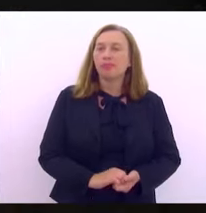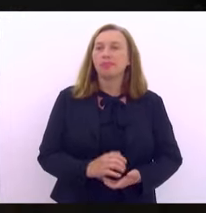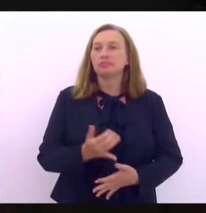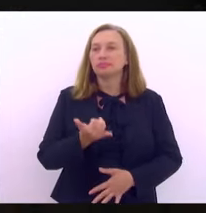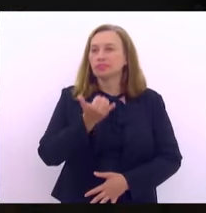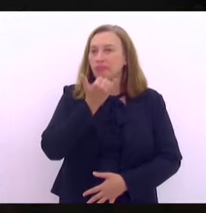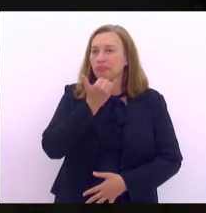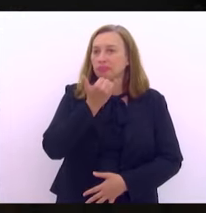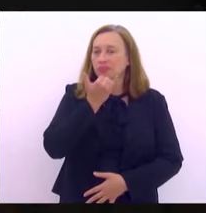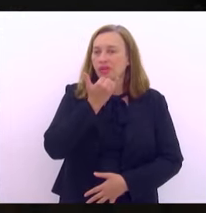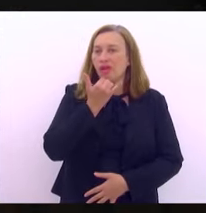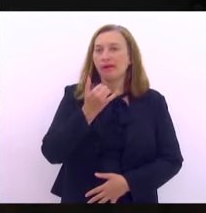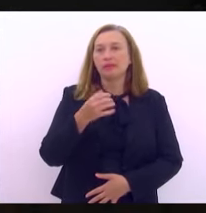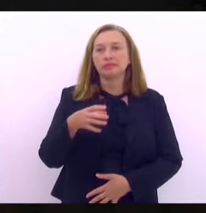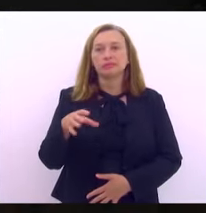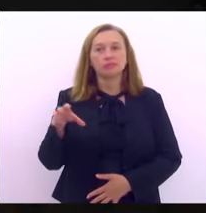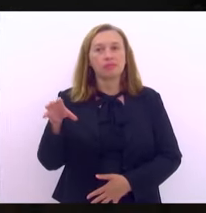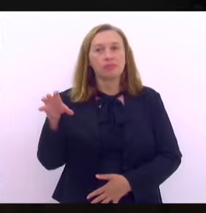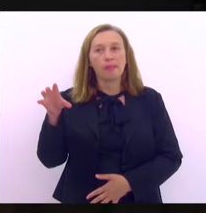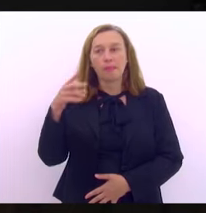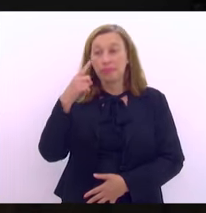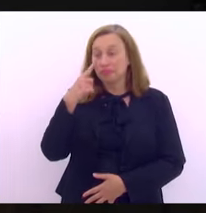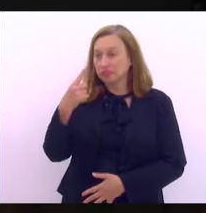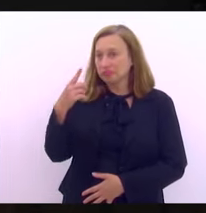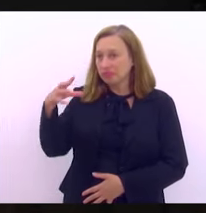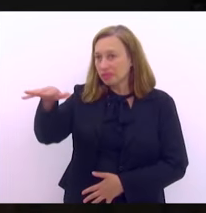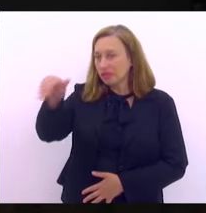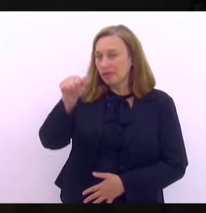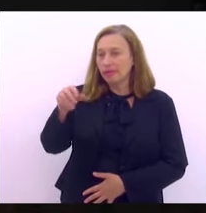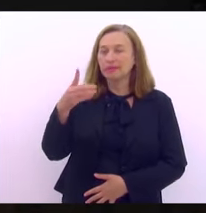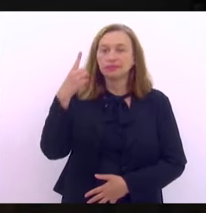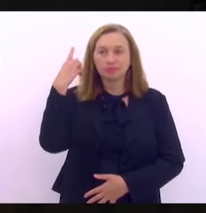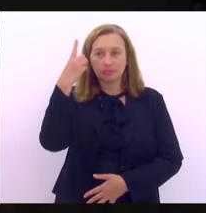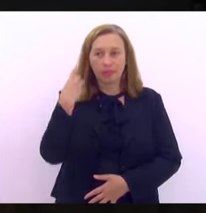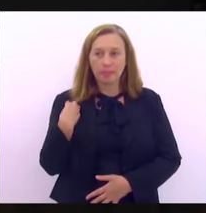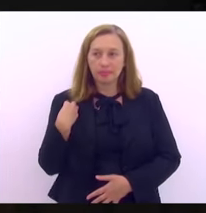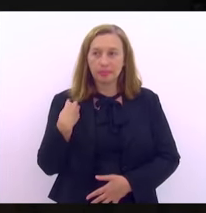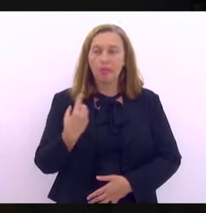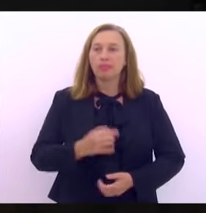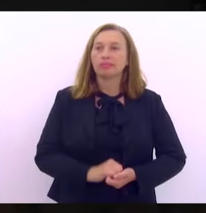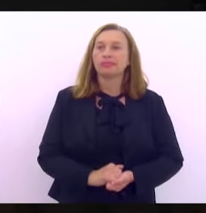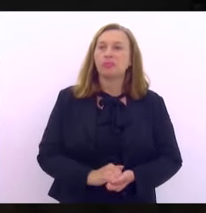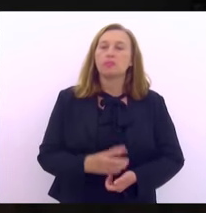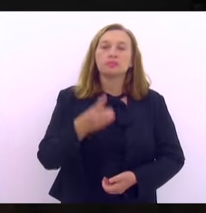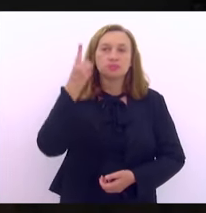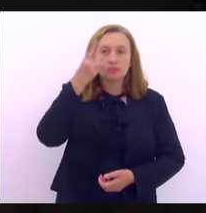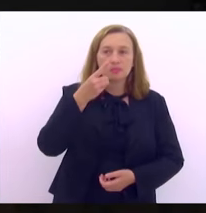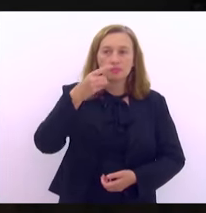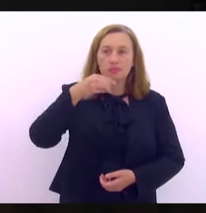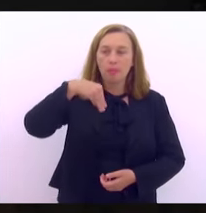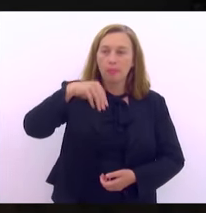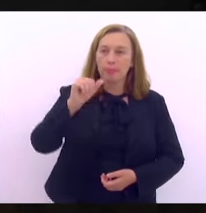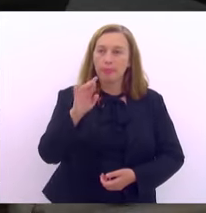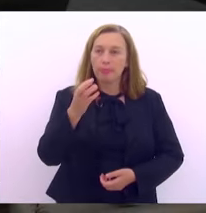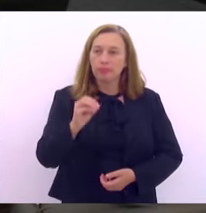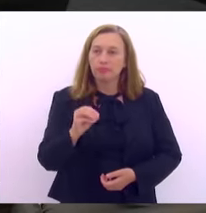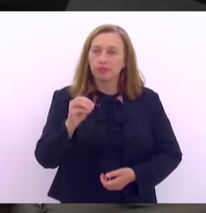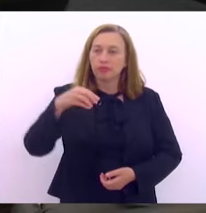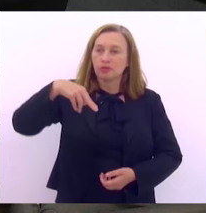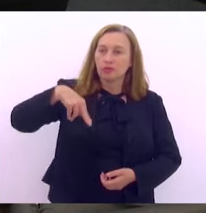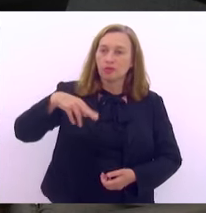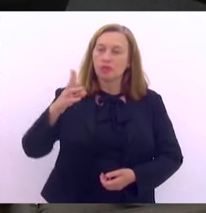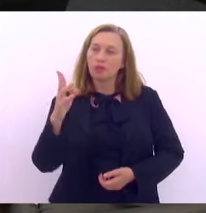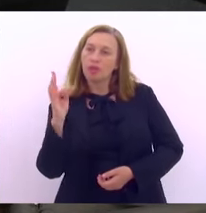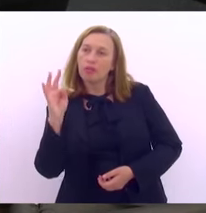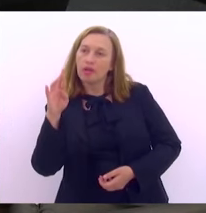Perdão, eu vi Vossa Excelência e chamei. Deputada Dani Monteiro. Deputado Márcio Alberto.